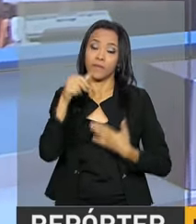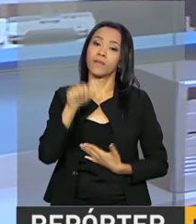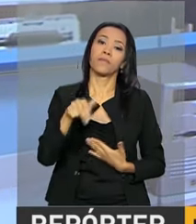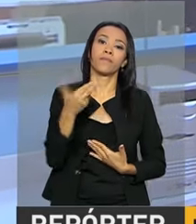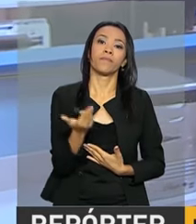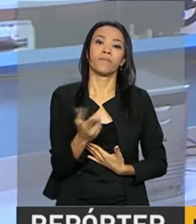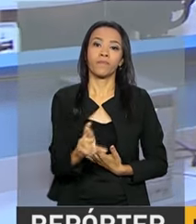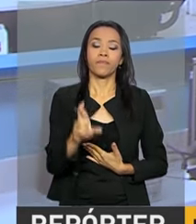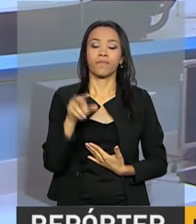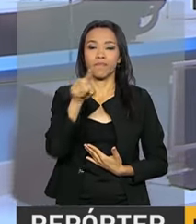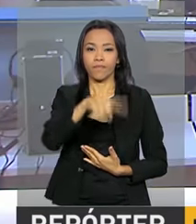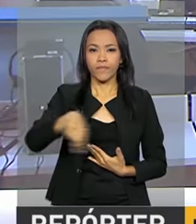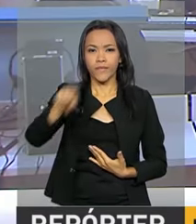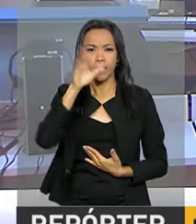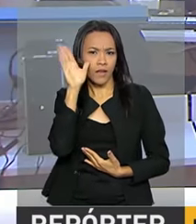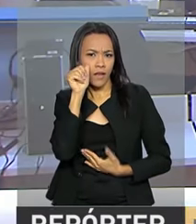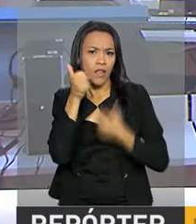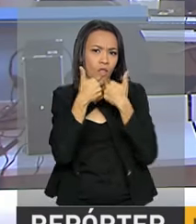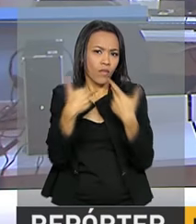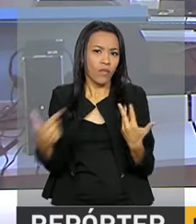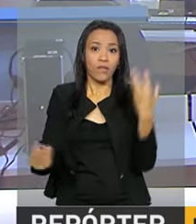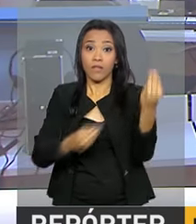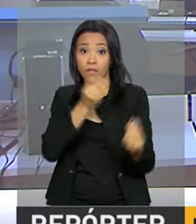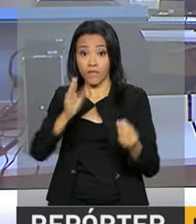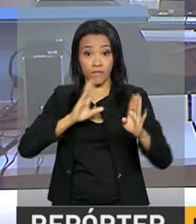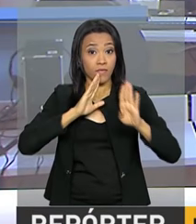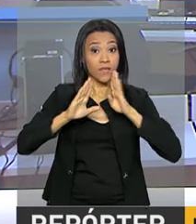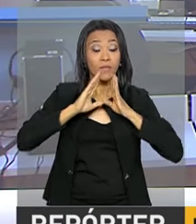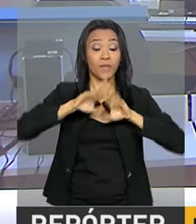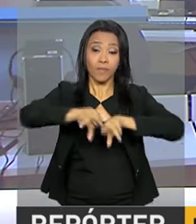Repórter NBR. Acompanhe as novidades também pelas